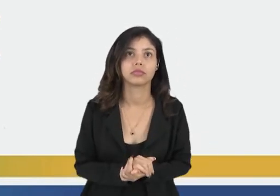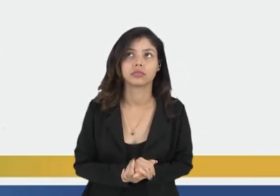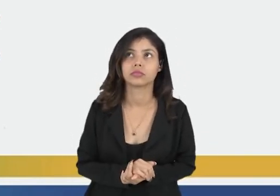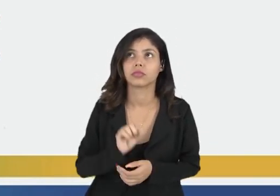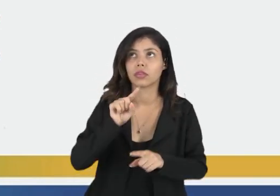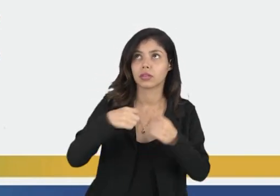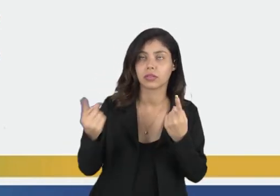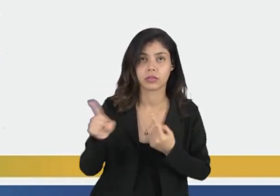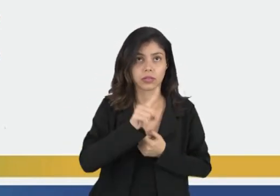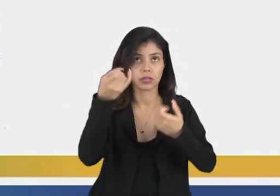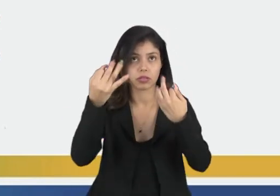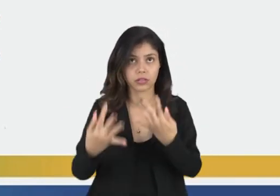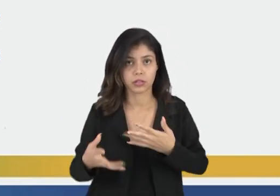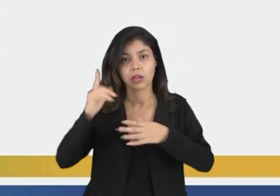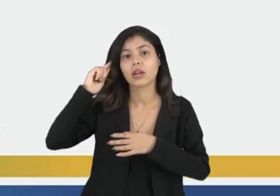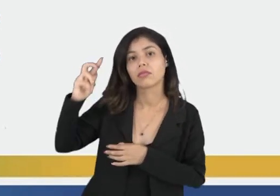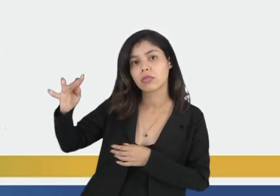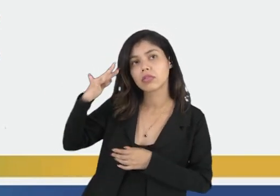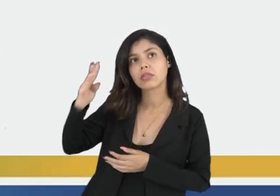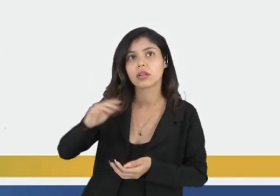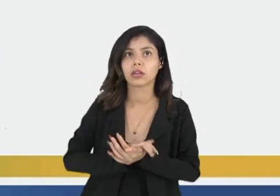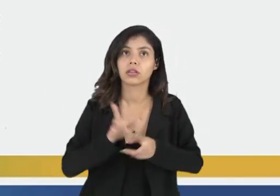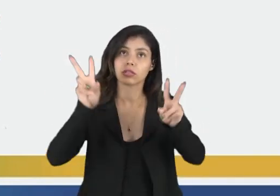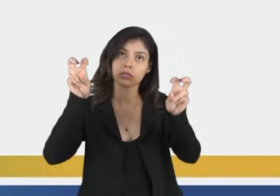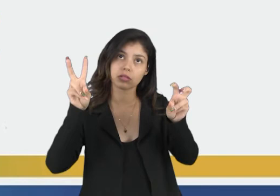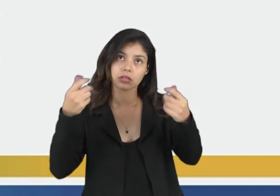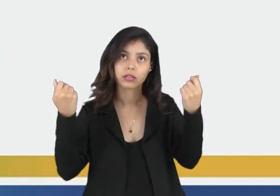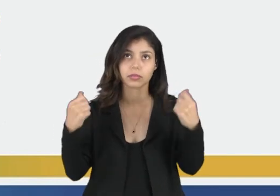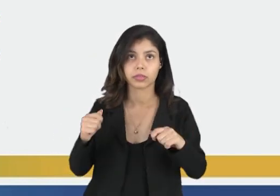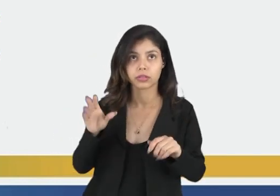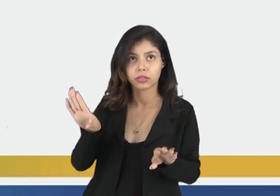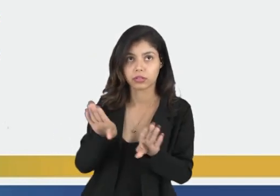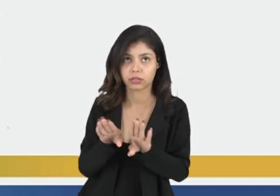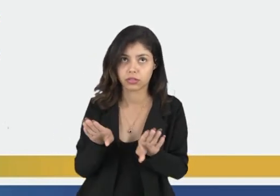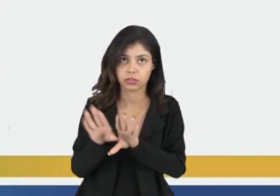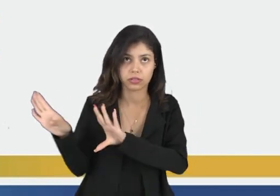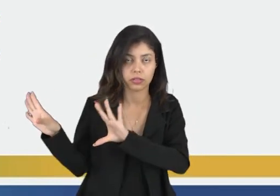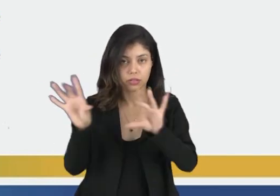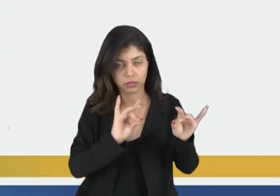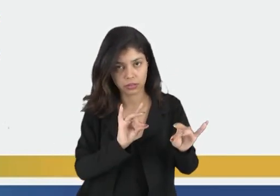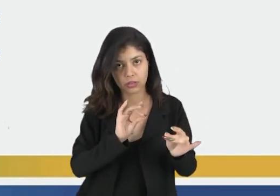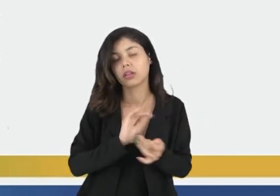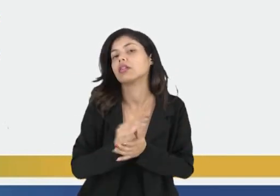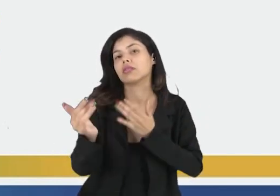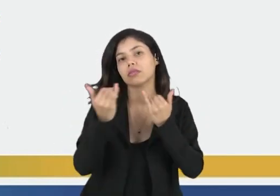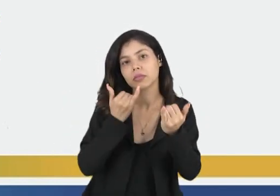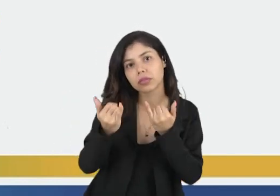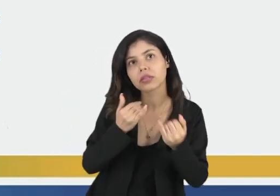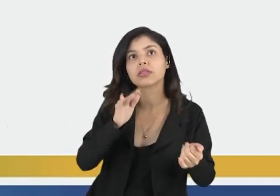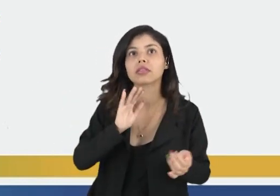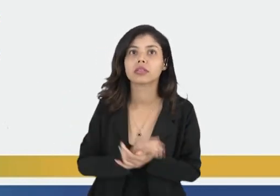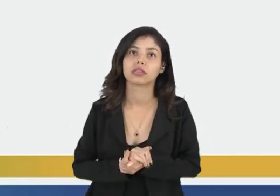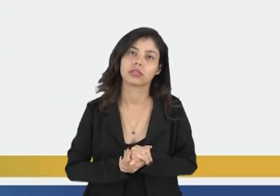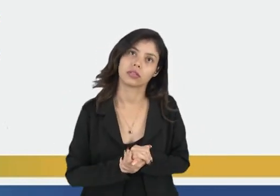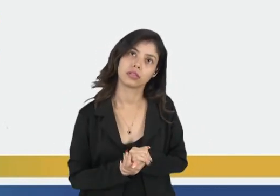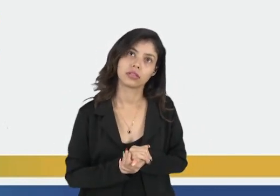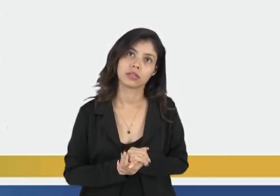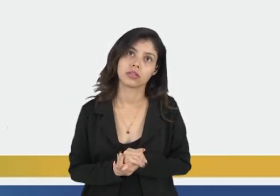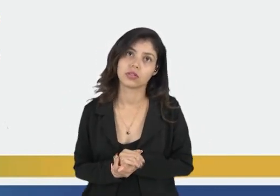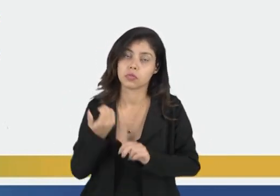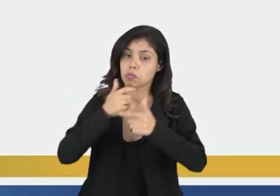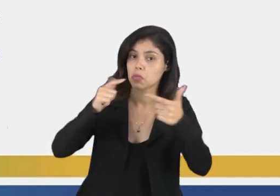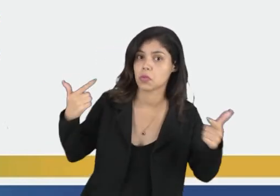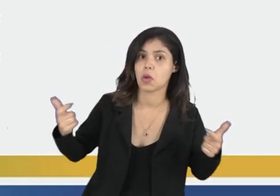dão conta de nos fazer refletir sobre a necessidade de buscarmos as informações desejadas no